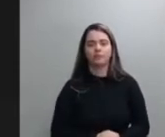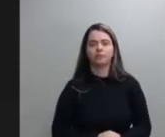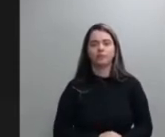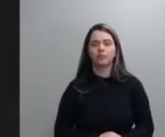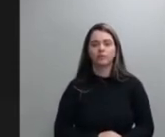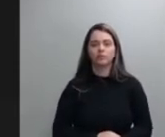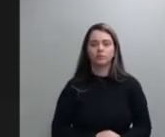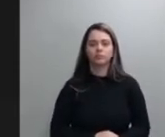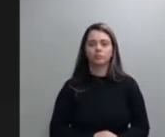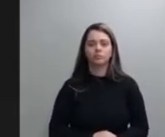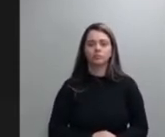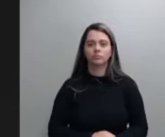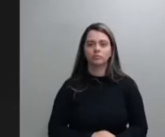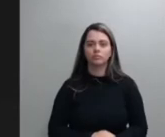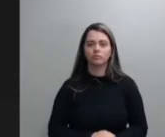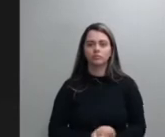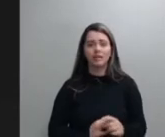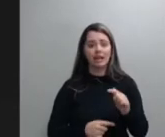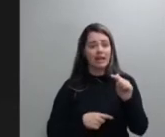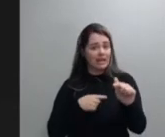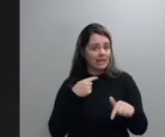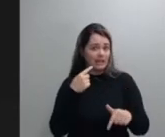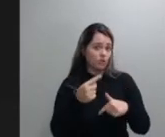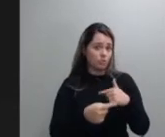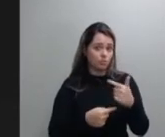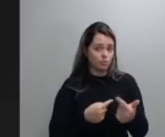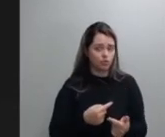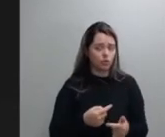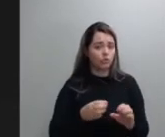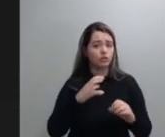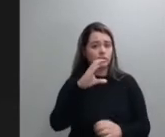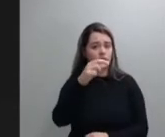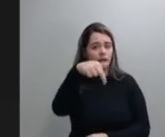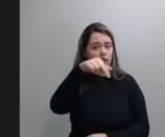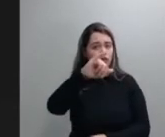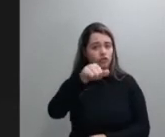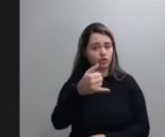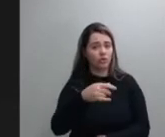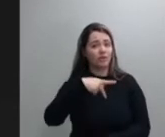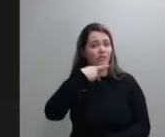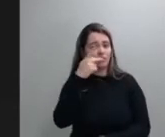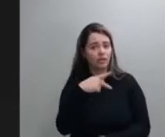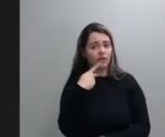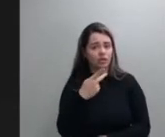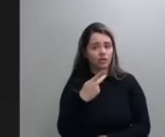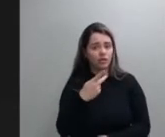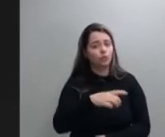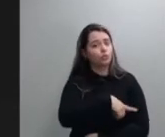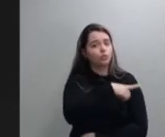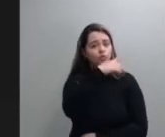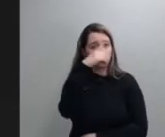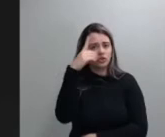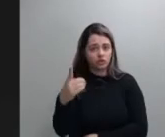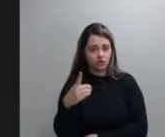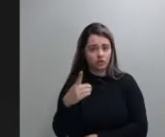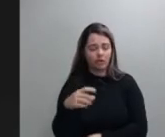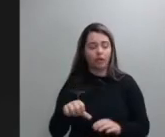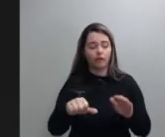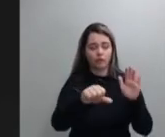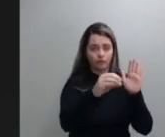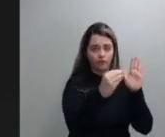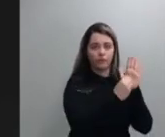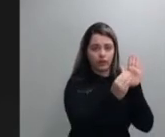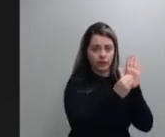depois de um controle do CNJ em que o CNJ disse que essa data que tinha sido fixada pela